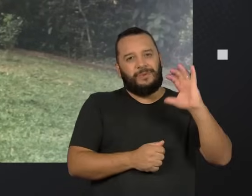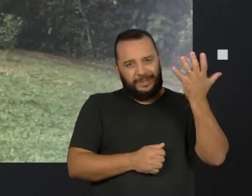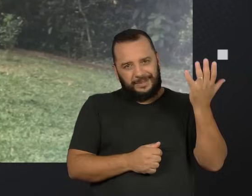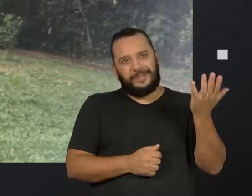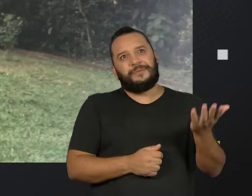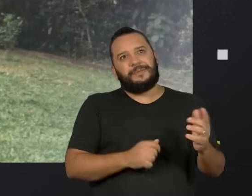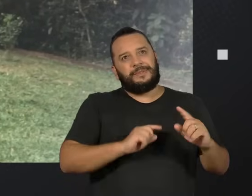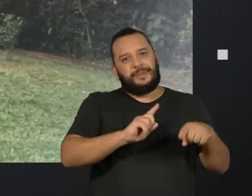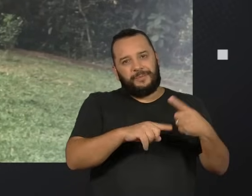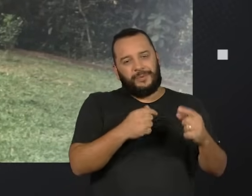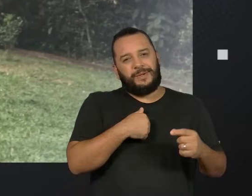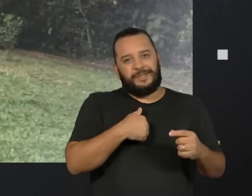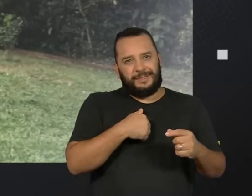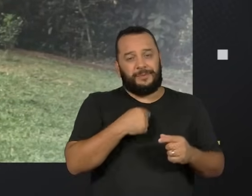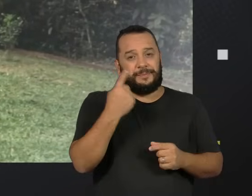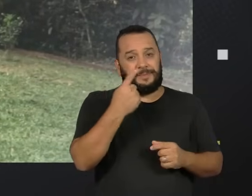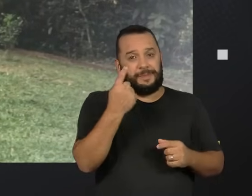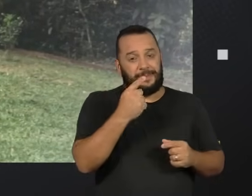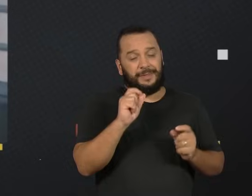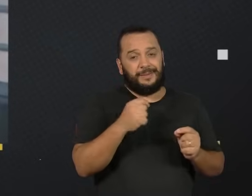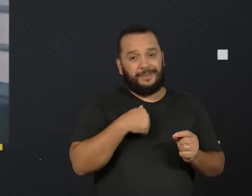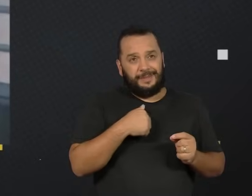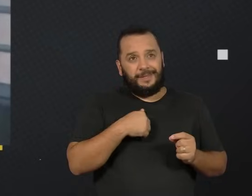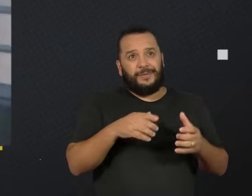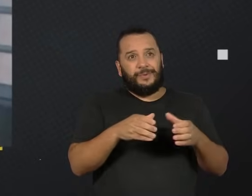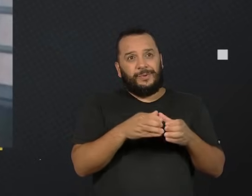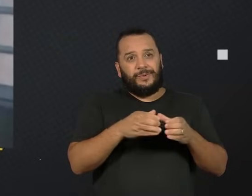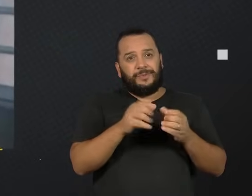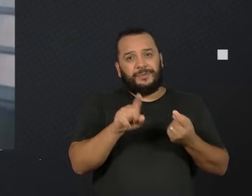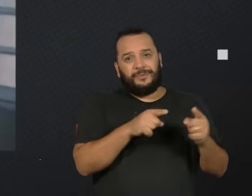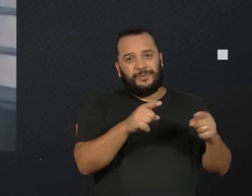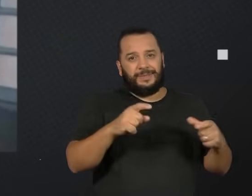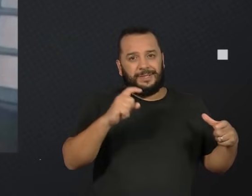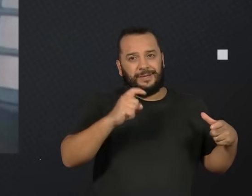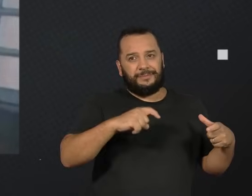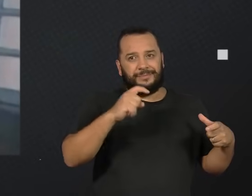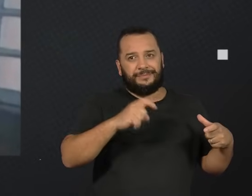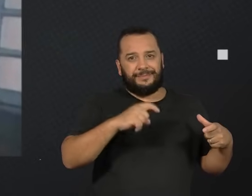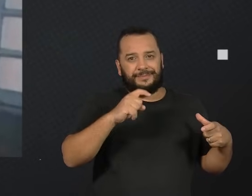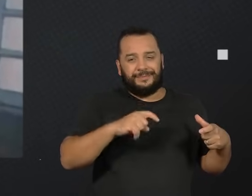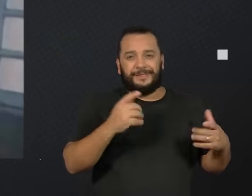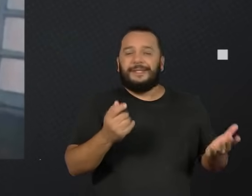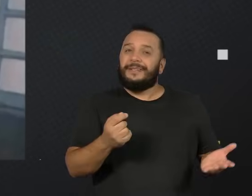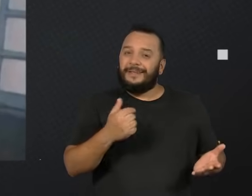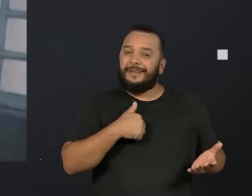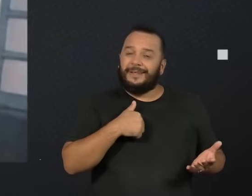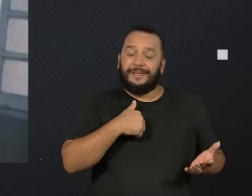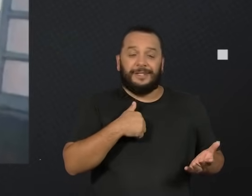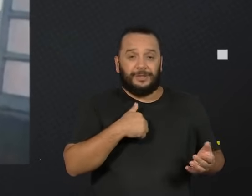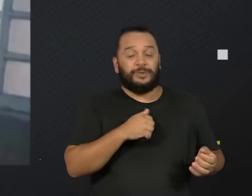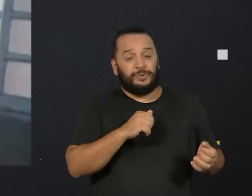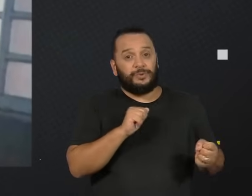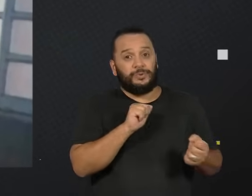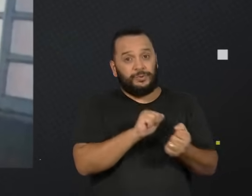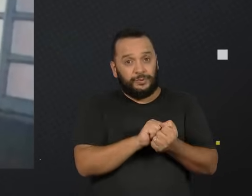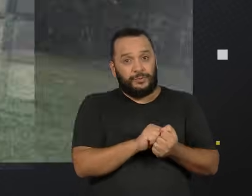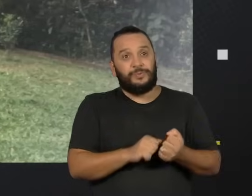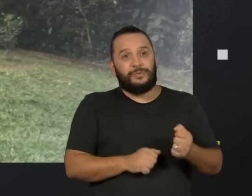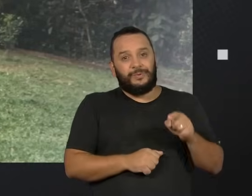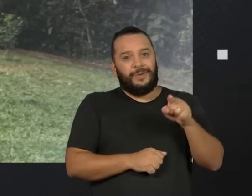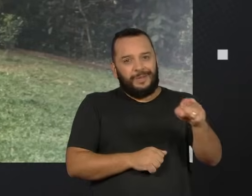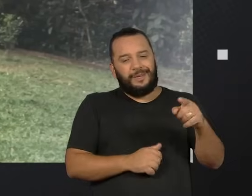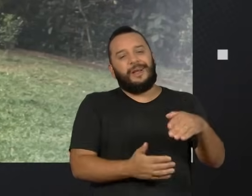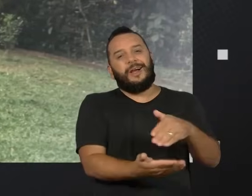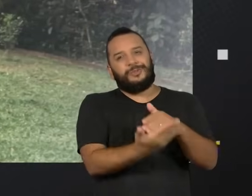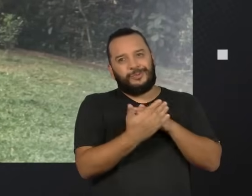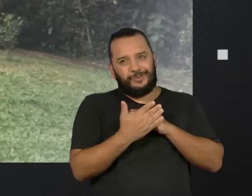eu lancei meu primeiro disco, e nesse primeiro disco eu tive a alegria de contar muito com a presença dele, eu